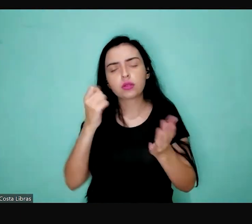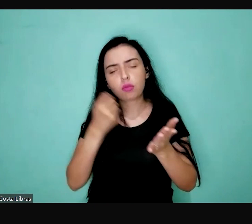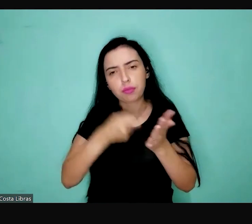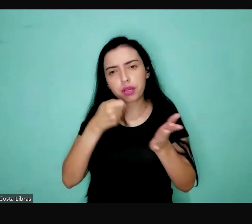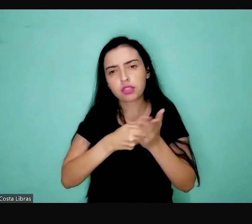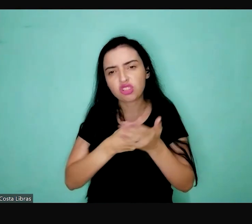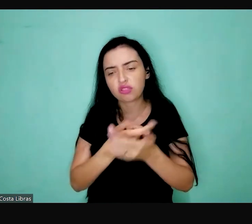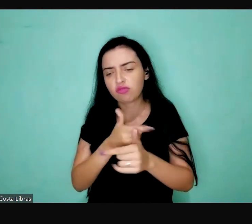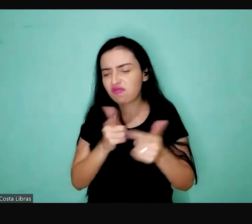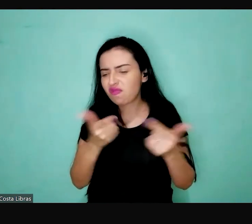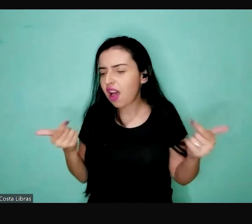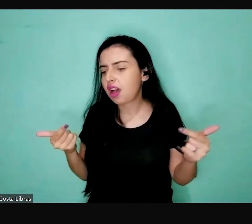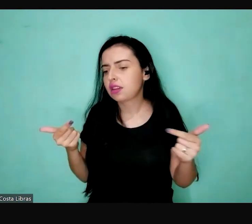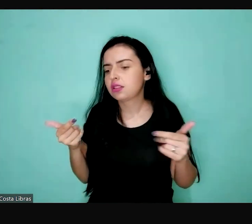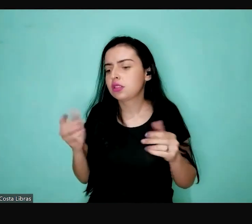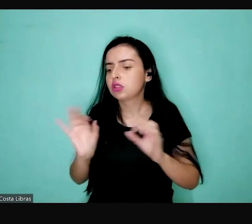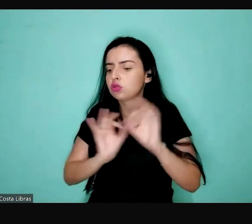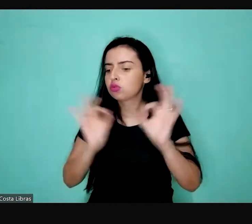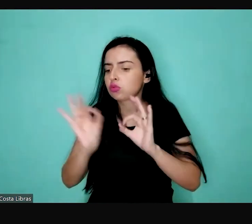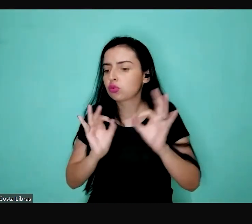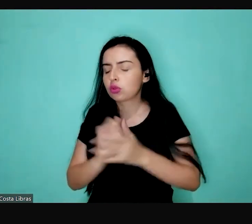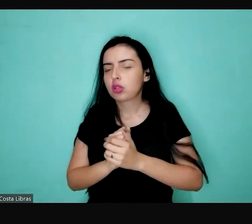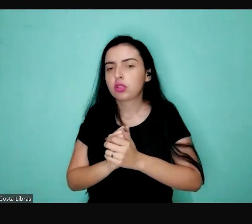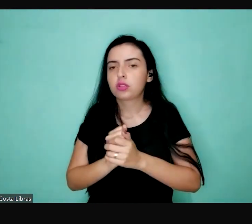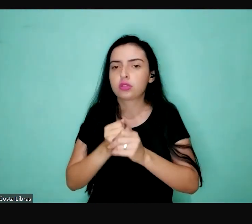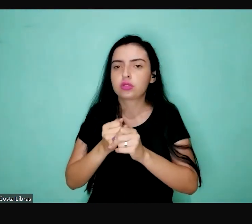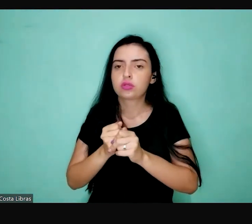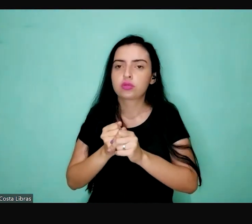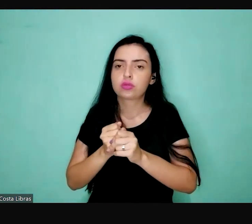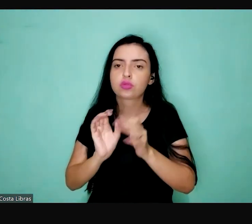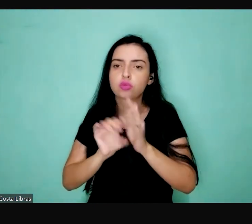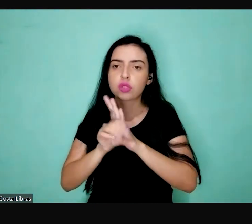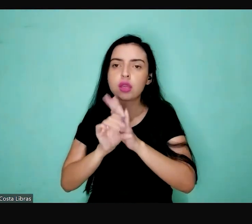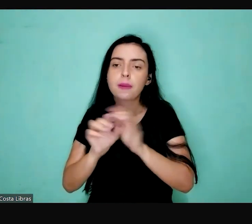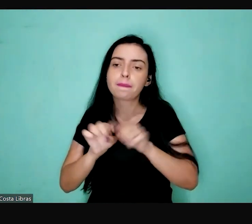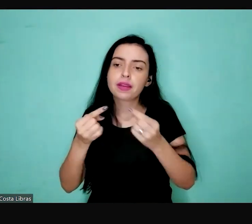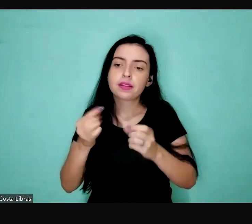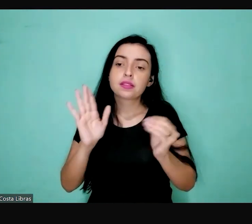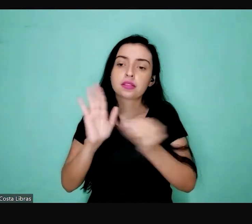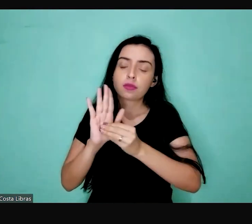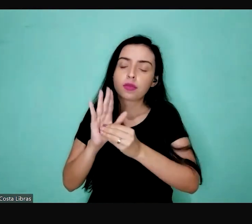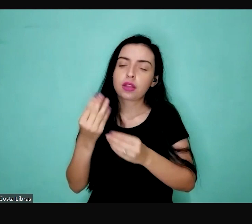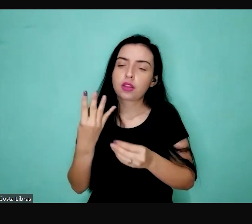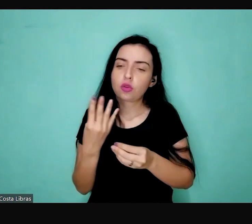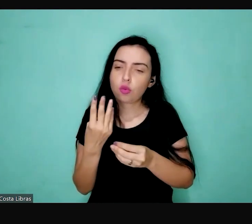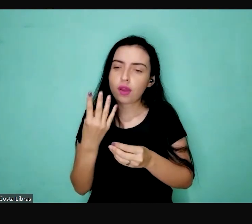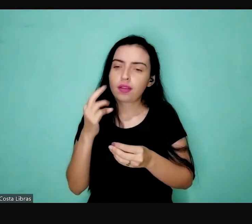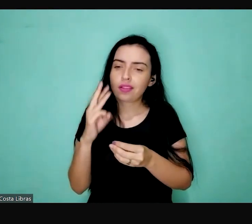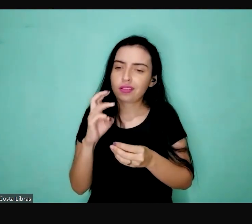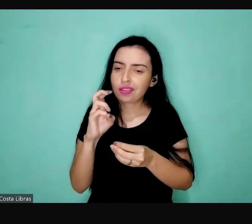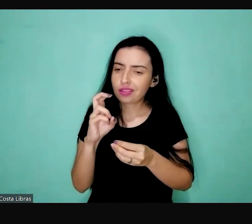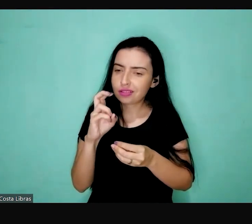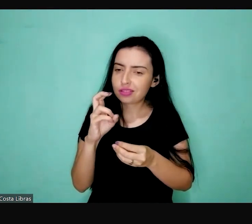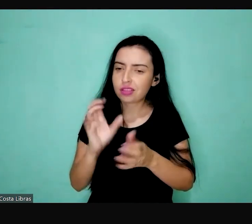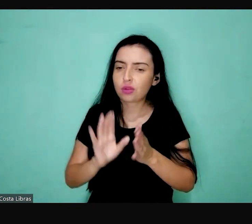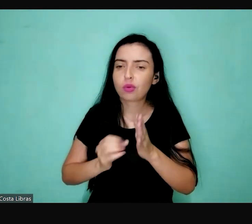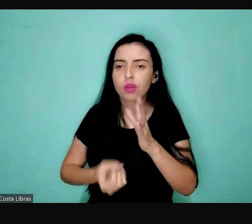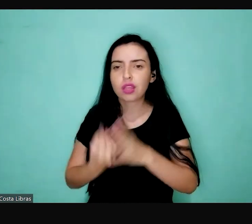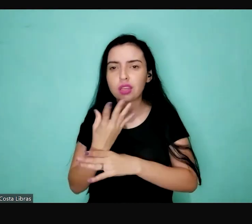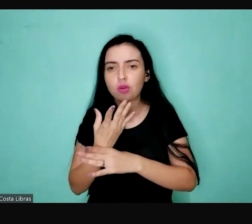várias formas de controle de constitucionalidade, mas essa Emenda 45 criou as nossas súmulas